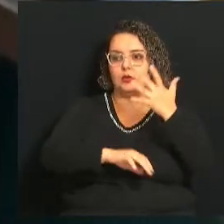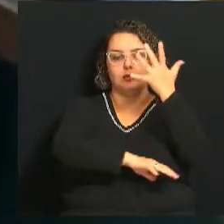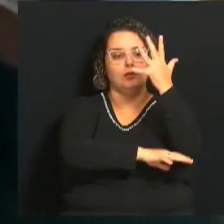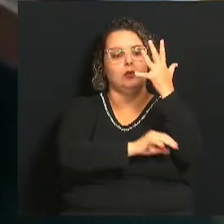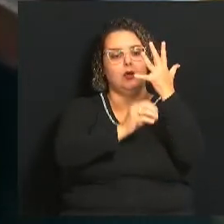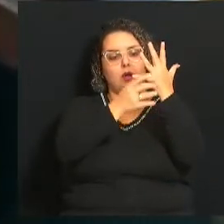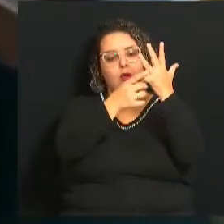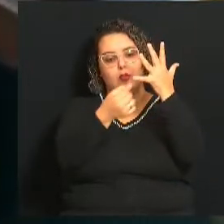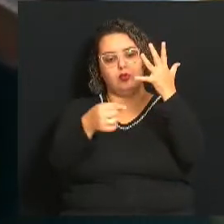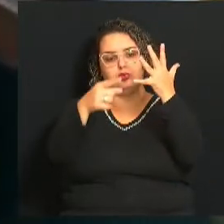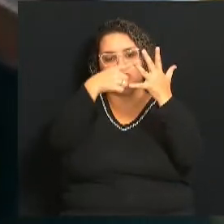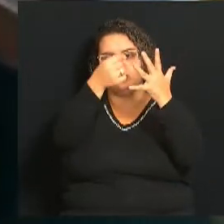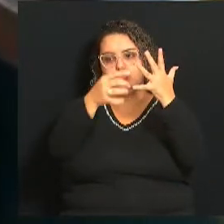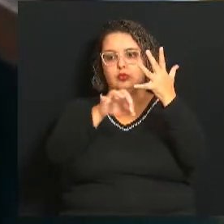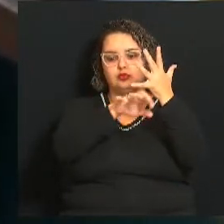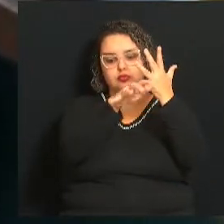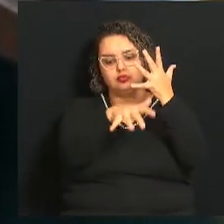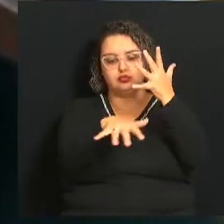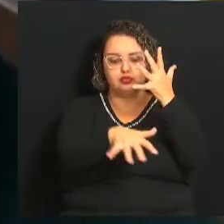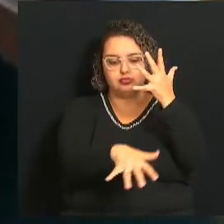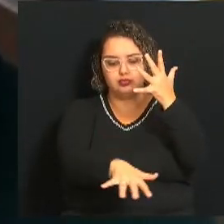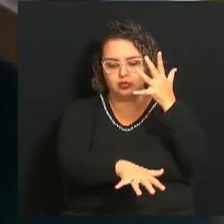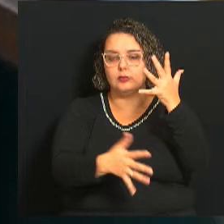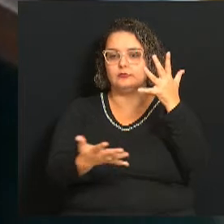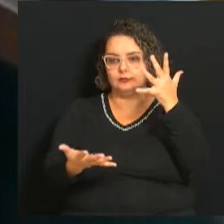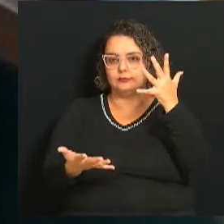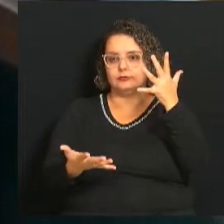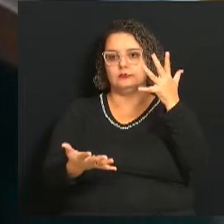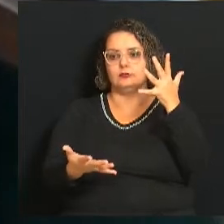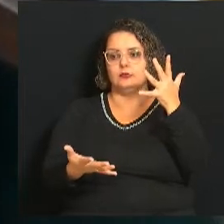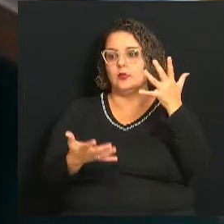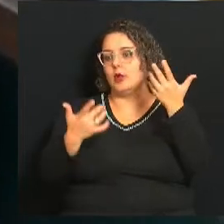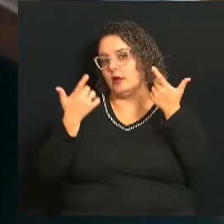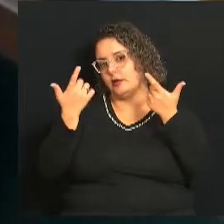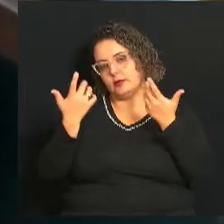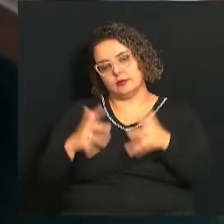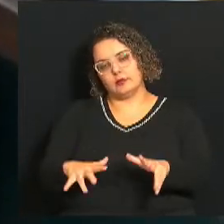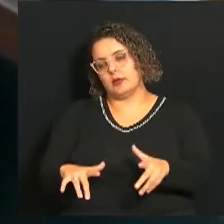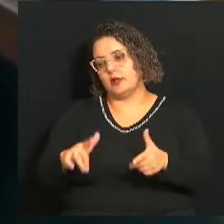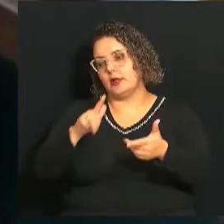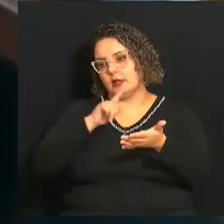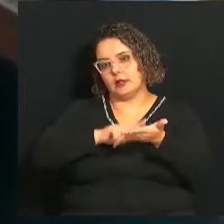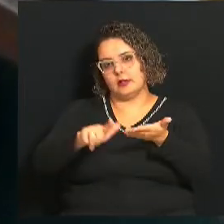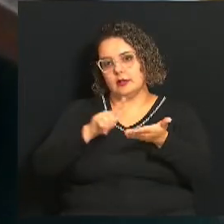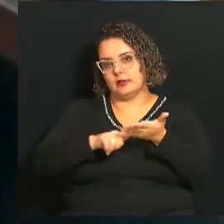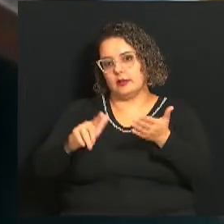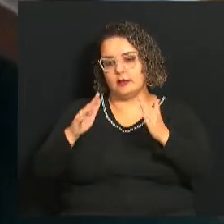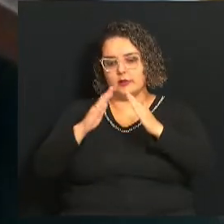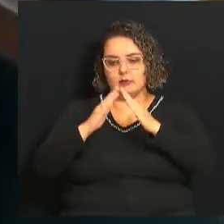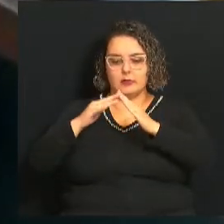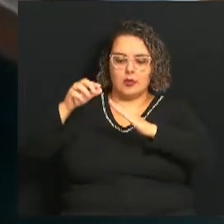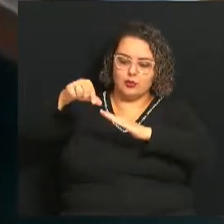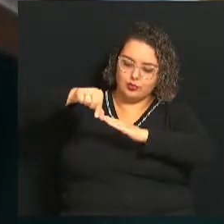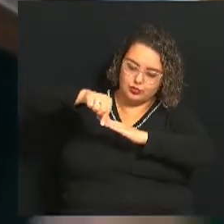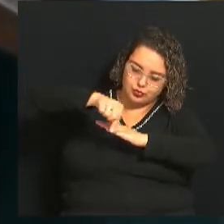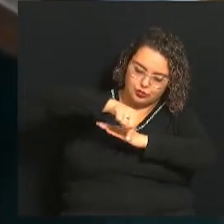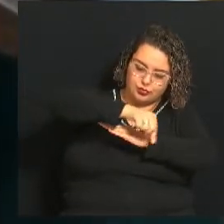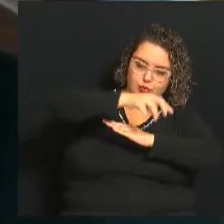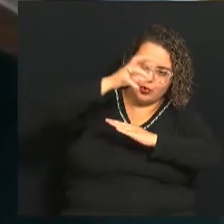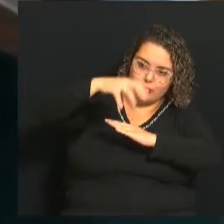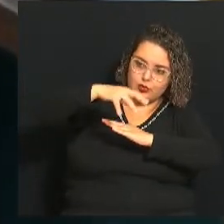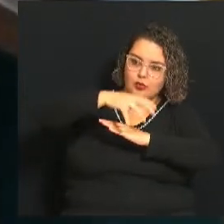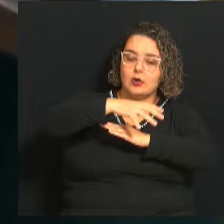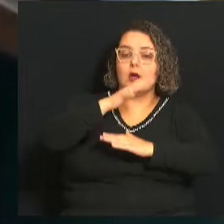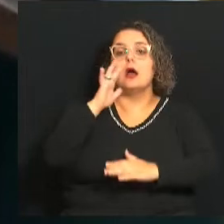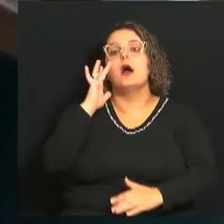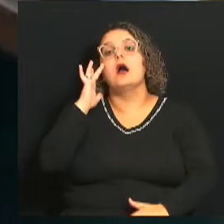as folhas. As pessoas não querem limpar as calhas e acha